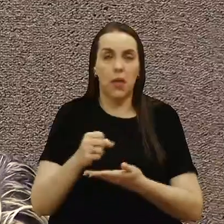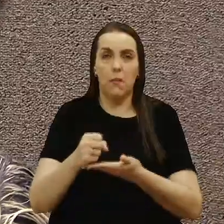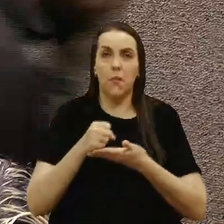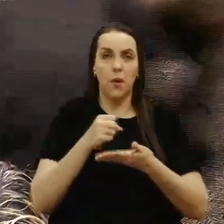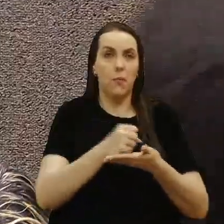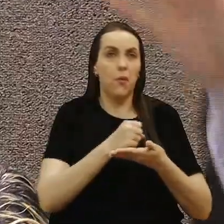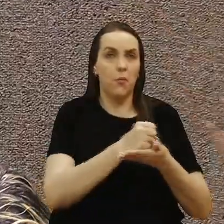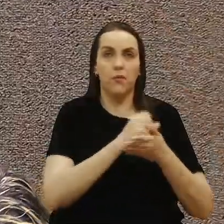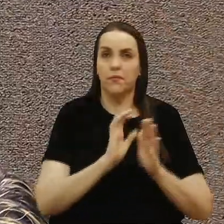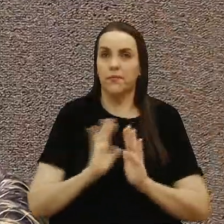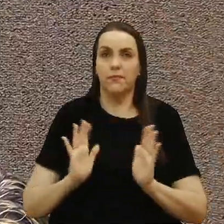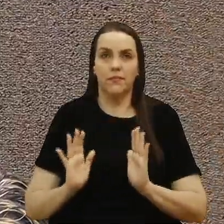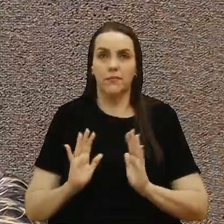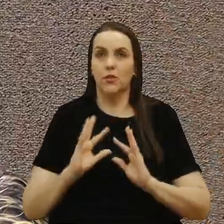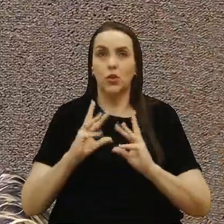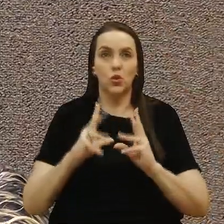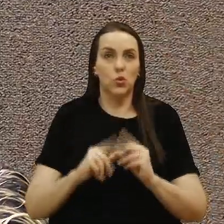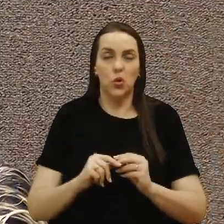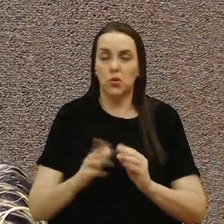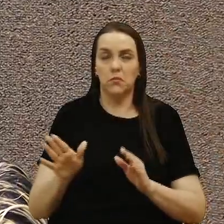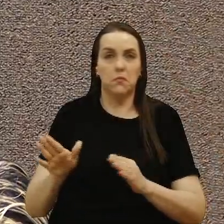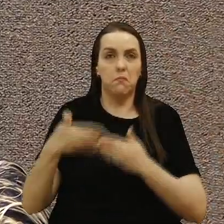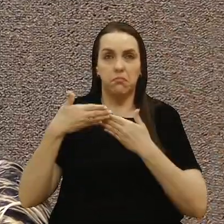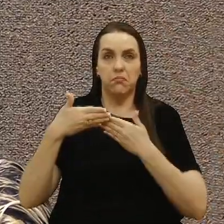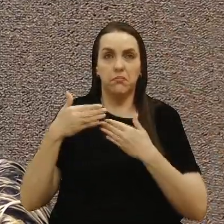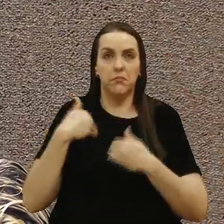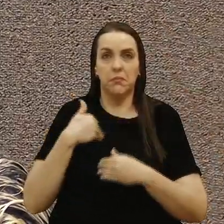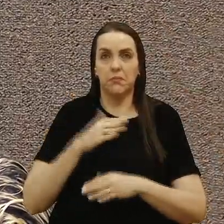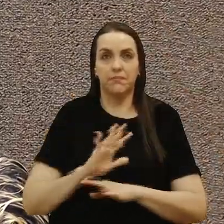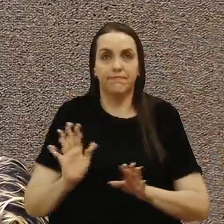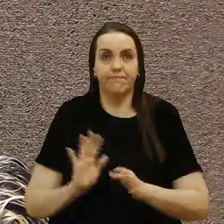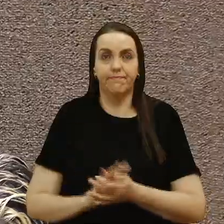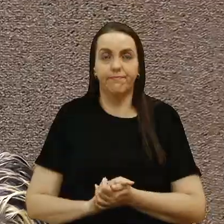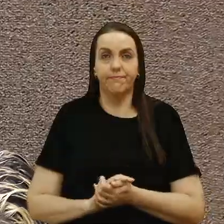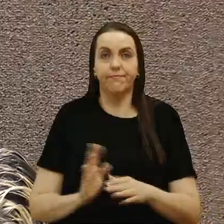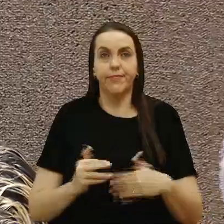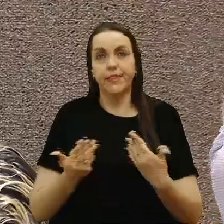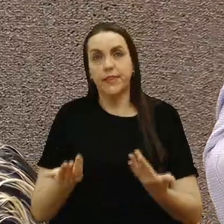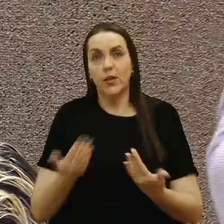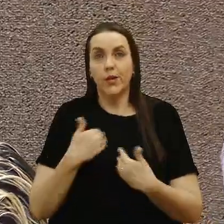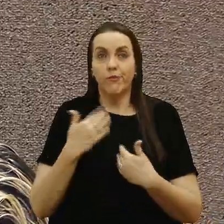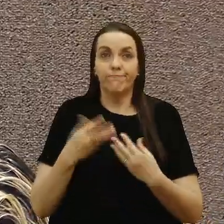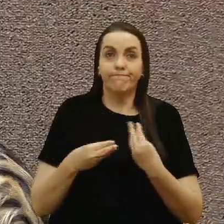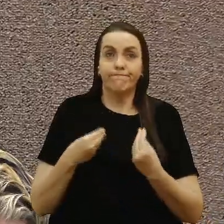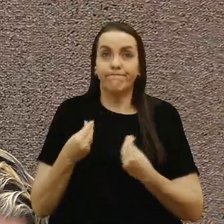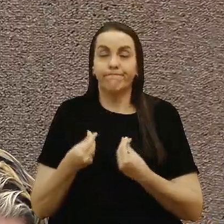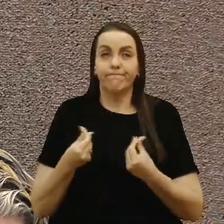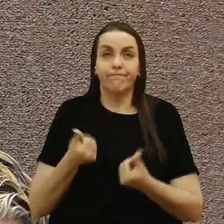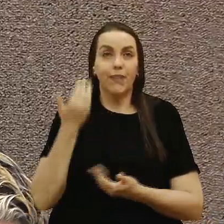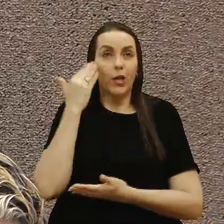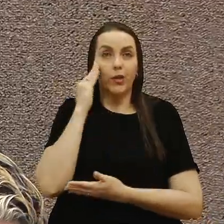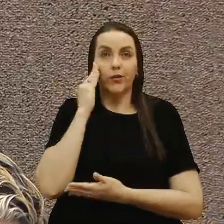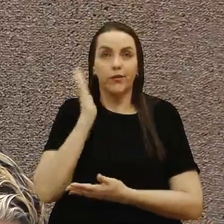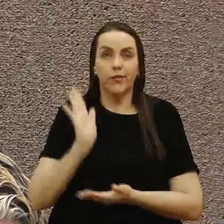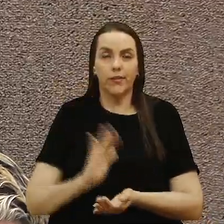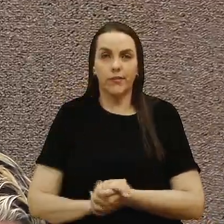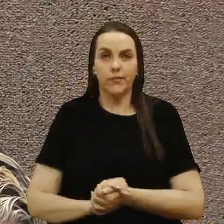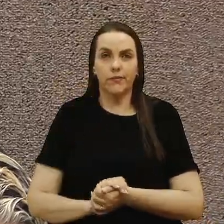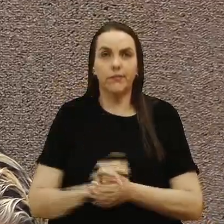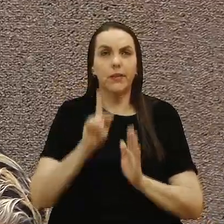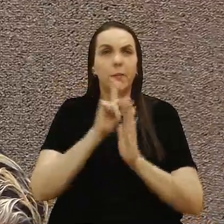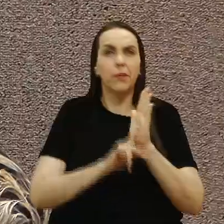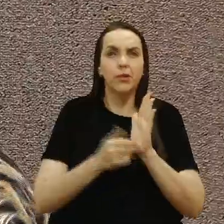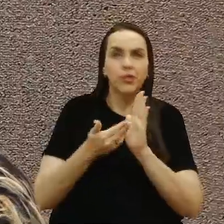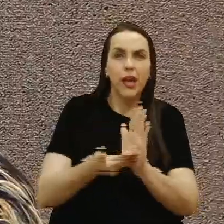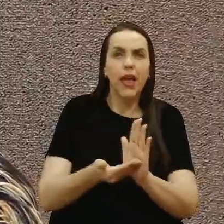daquele, de ninguém. Todo mundo me bateu as portas na cara. Vou lhe pedir uma parte, por gentileza. E aí eu não entendo. Manda projeto,